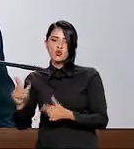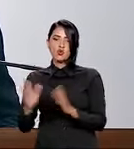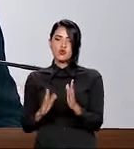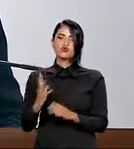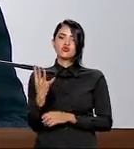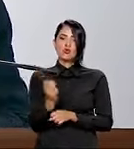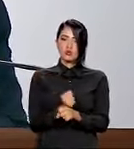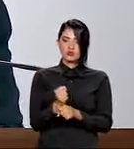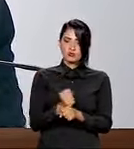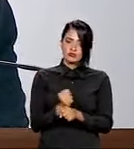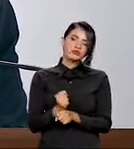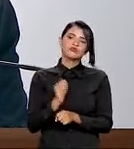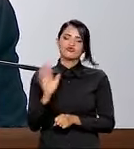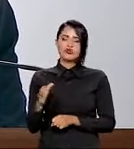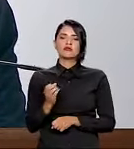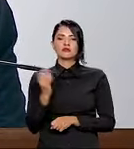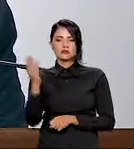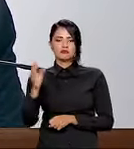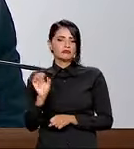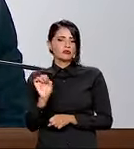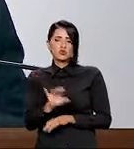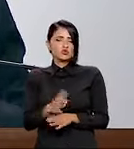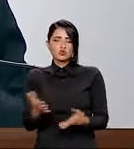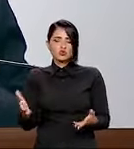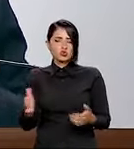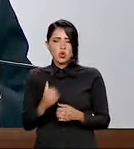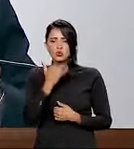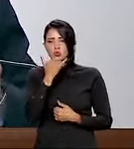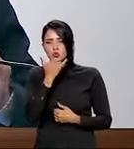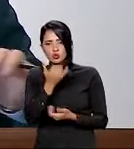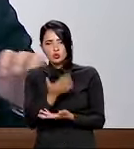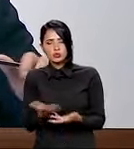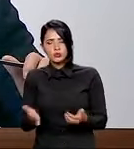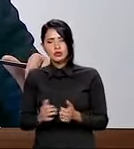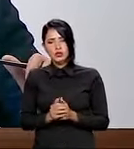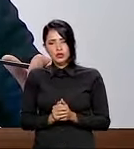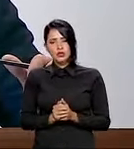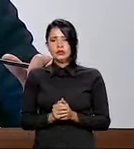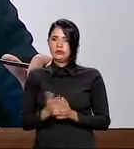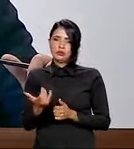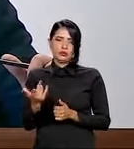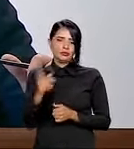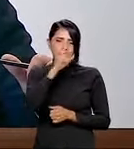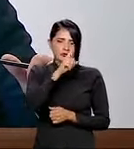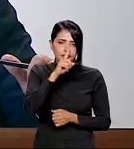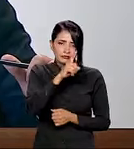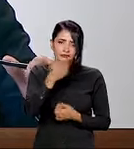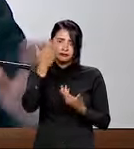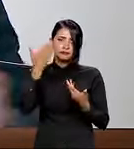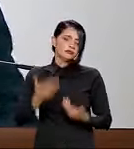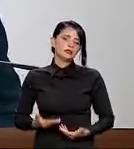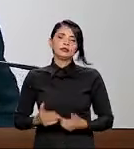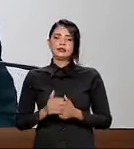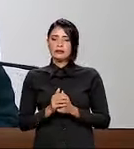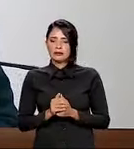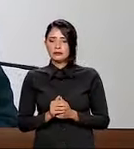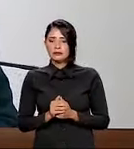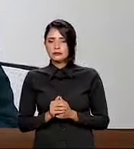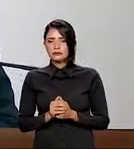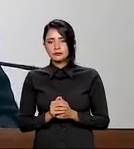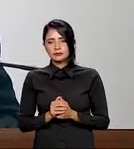4 anos. Então é isso, gente. Desculpa por alguma falha minha e